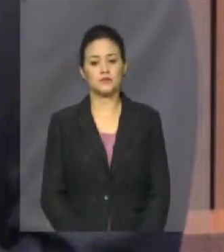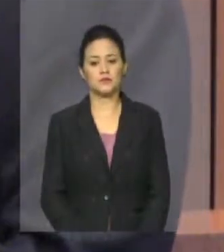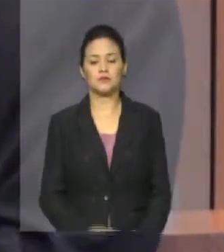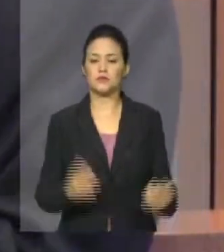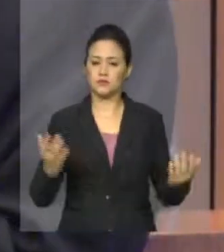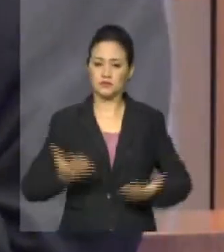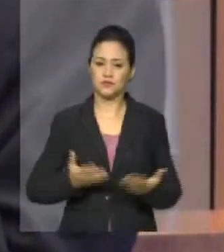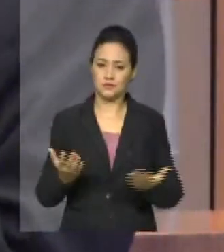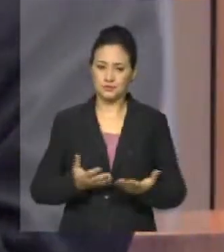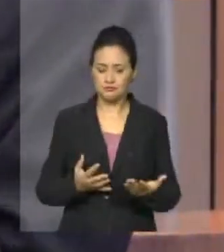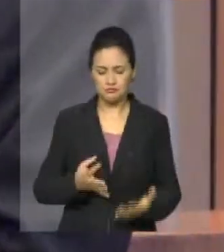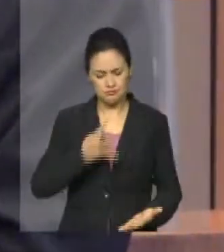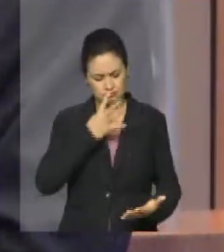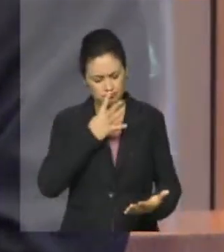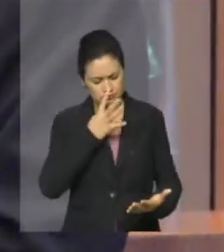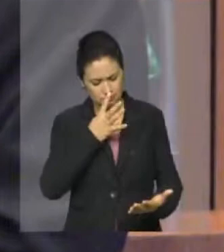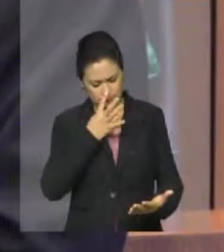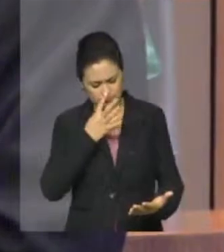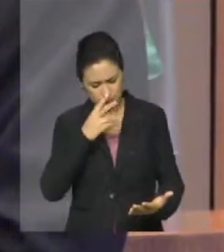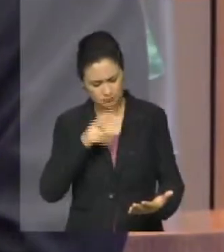eu estava agora olhando recentemente